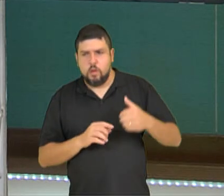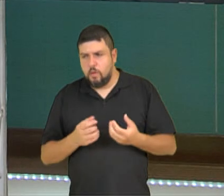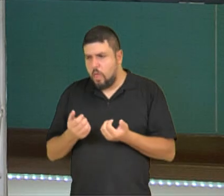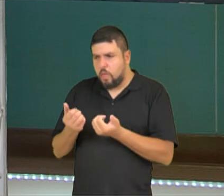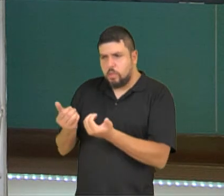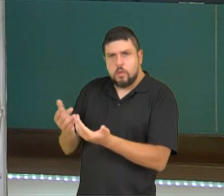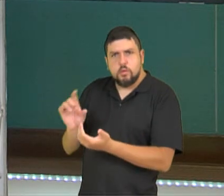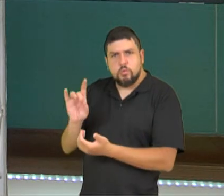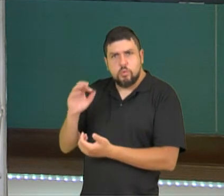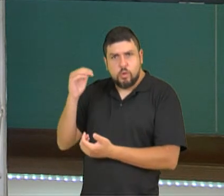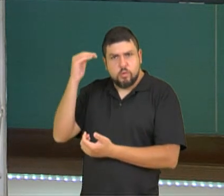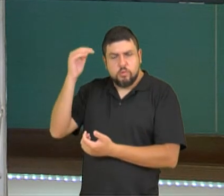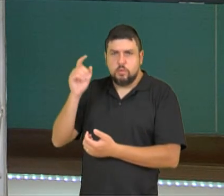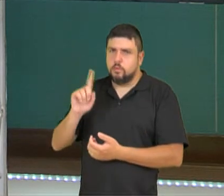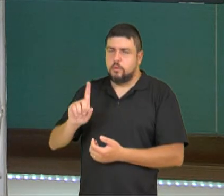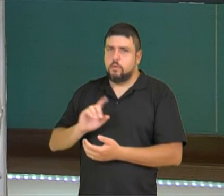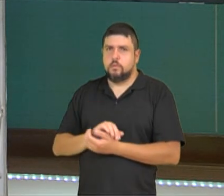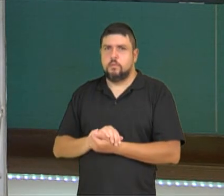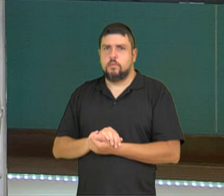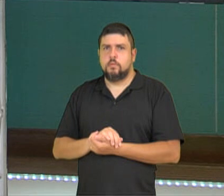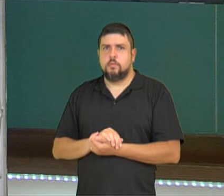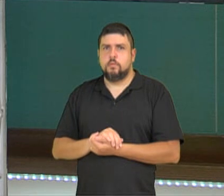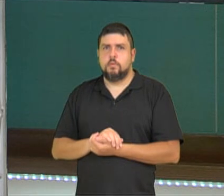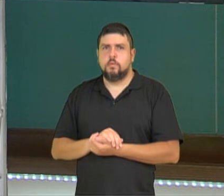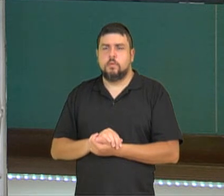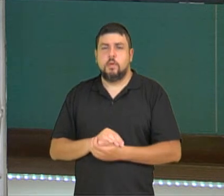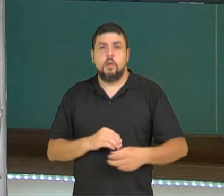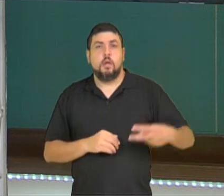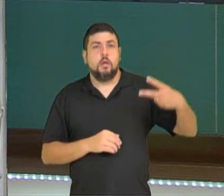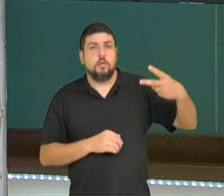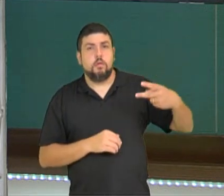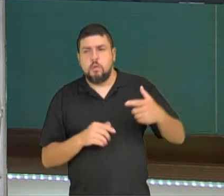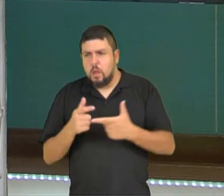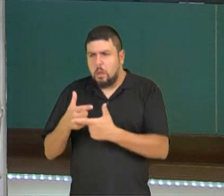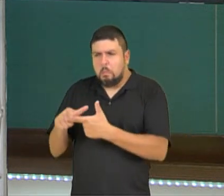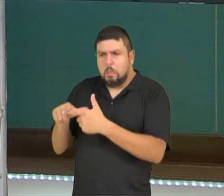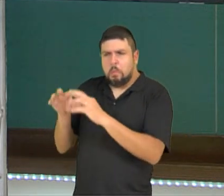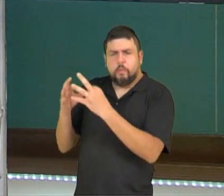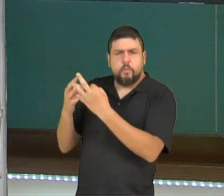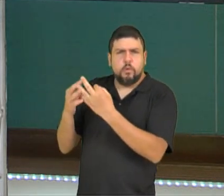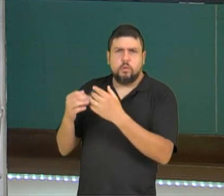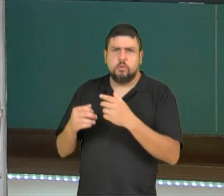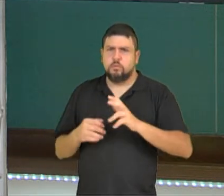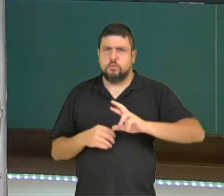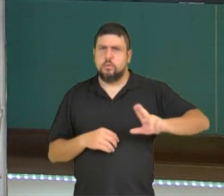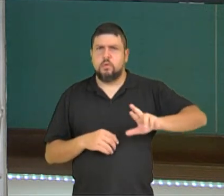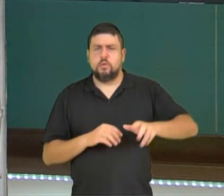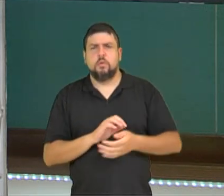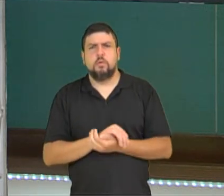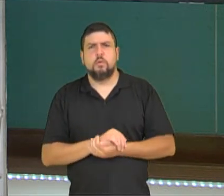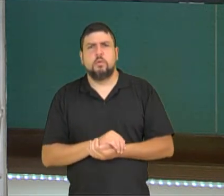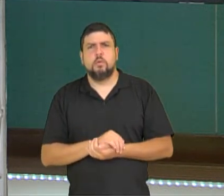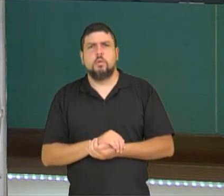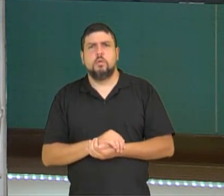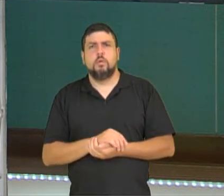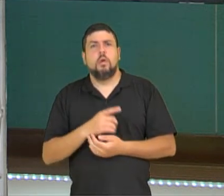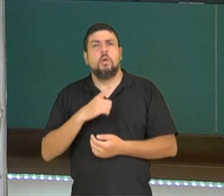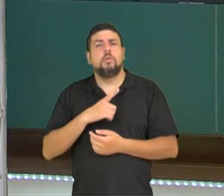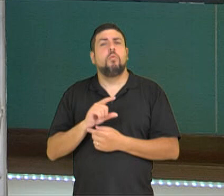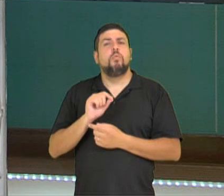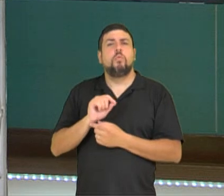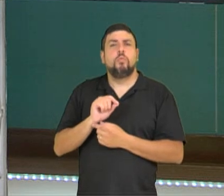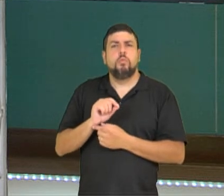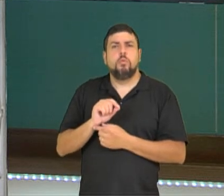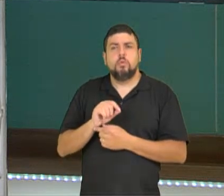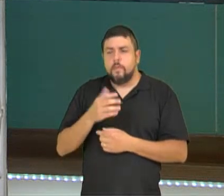Não, né? Uma das causas é a desavença familiar. Também não temos isso no texto 1. O que temos no texto 1? a